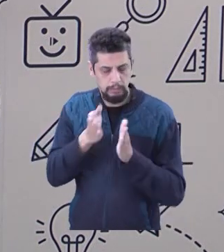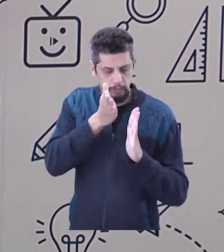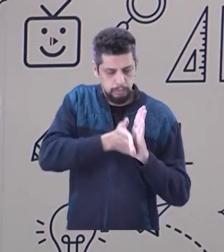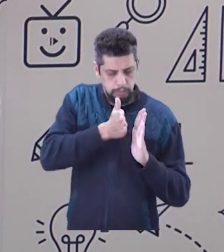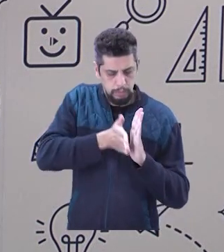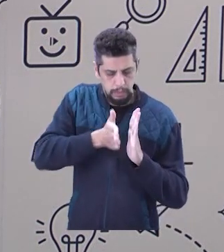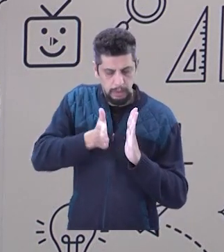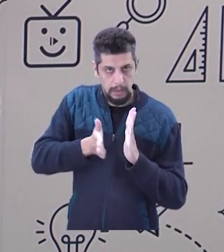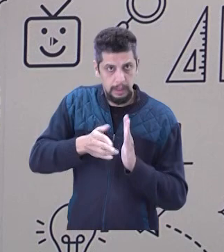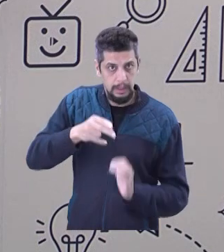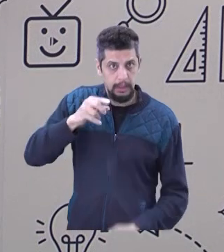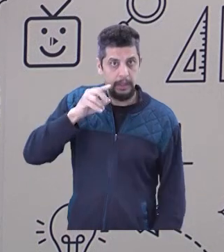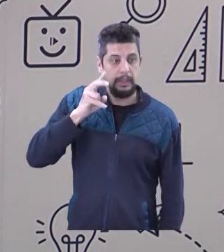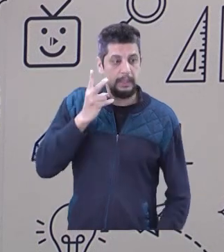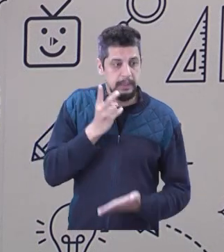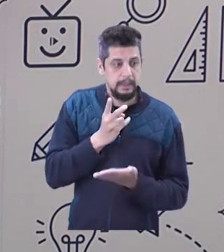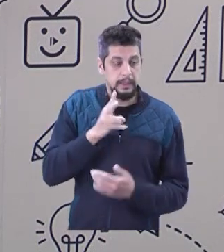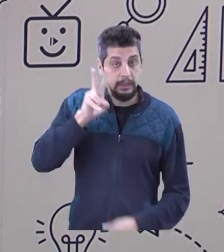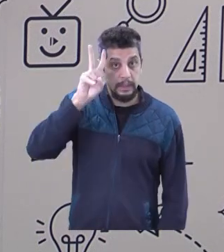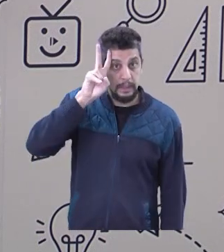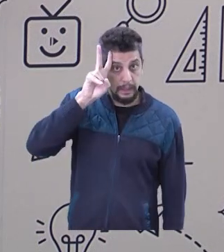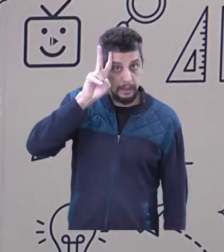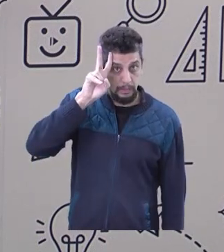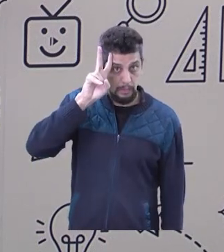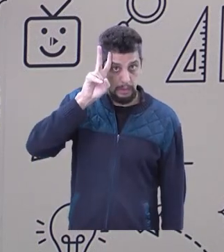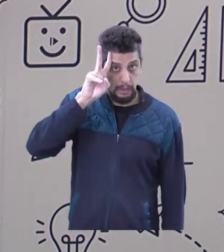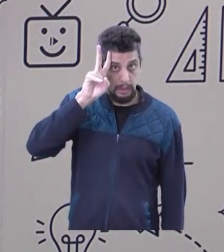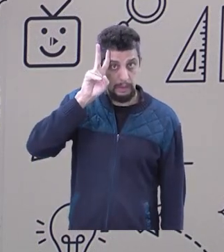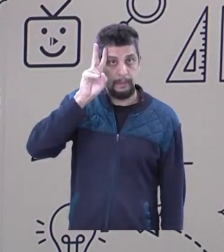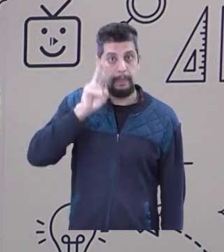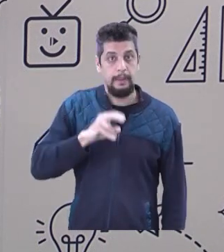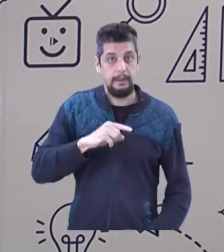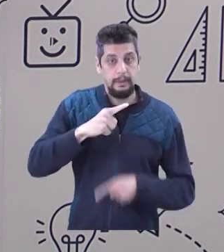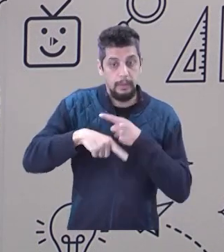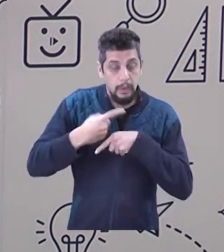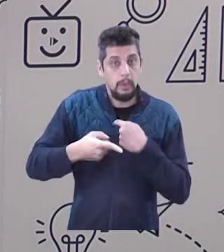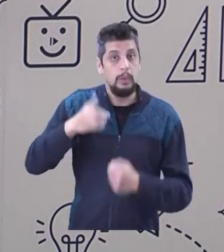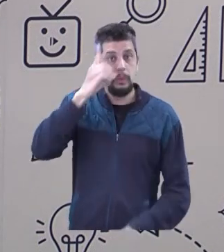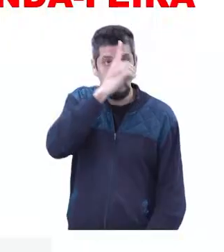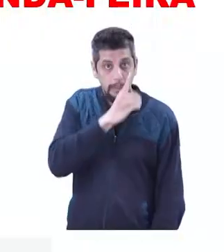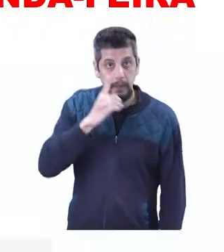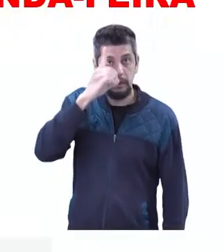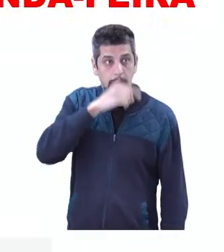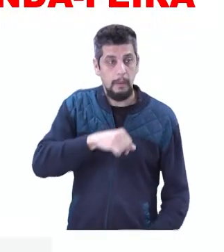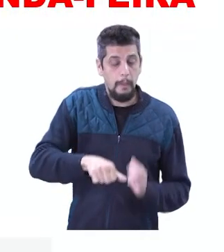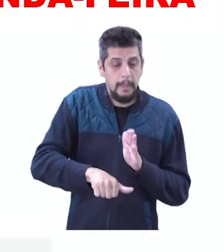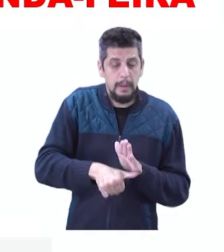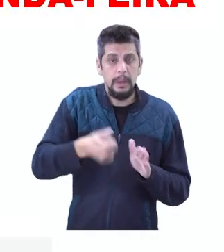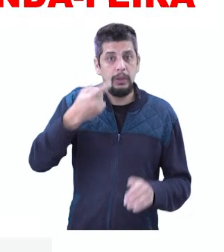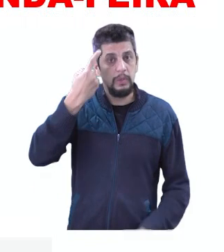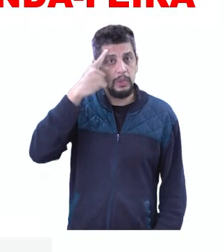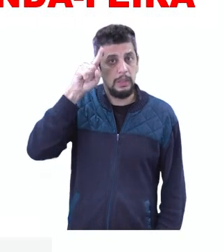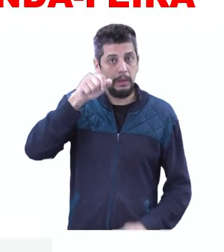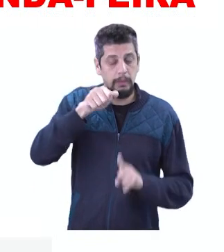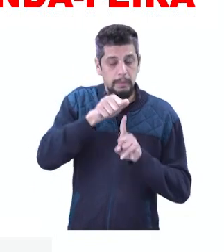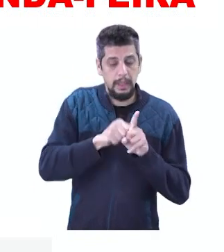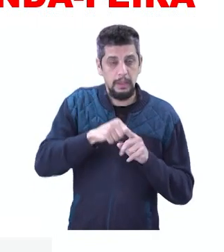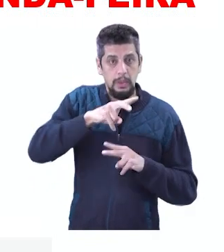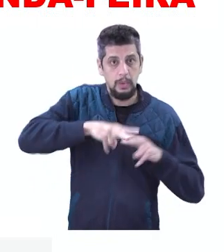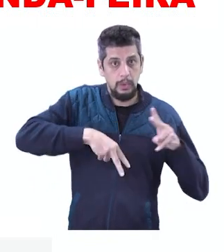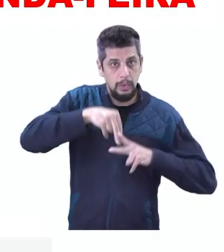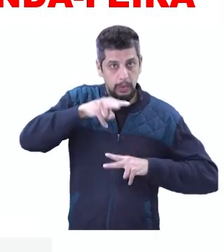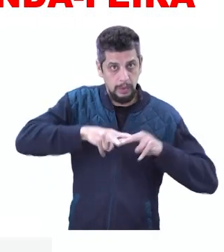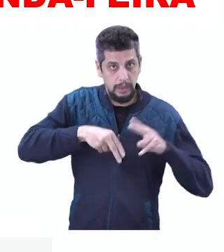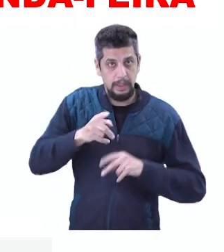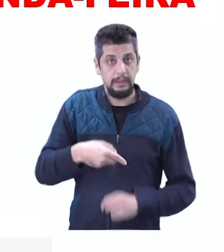Mesmo. Por conta da ordem, né? Que a segunda vai vir sempre após o domingo. Isso mesmo. E então, primeiro dia de